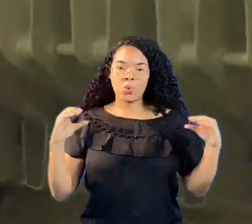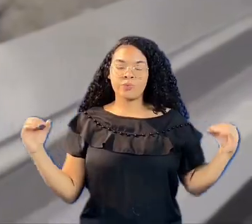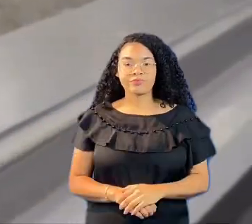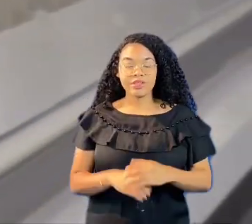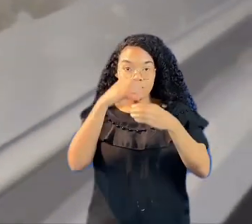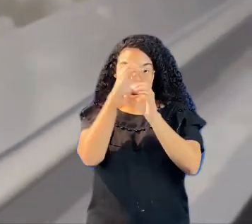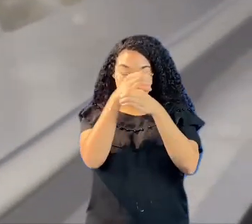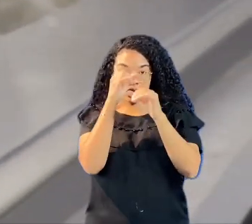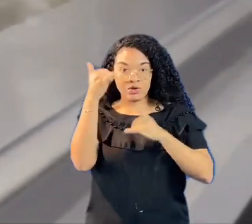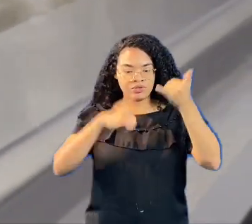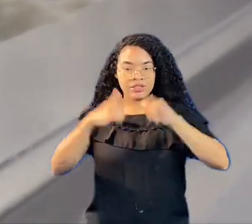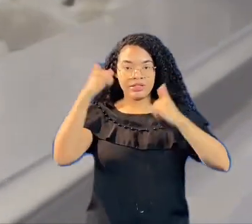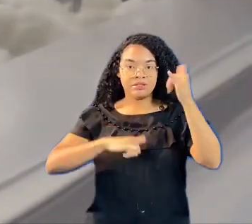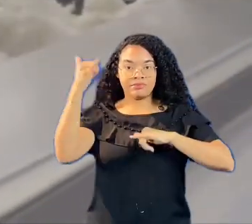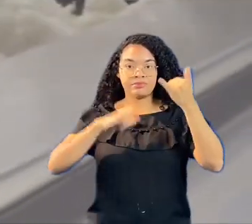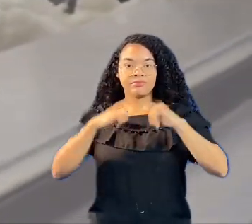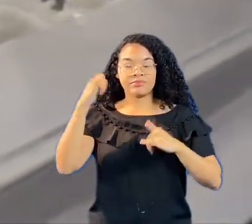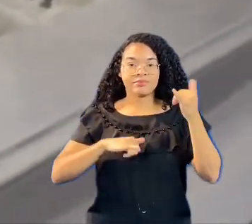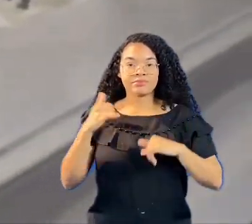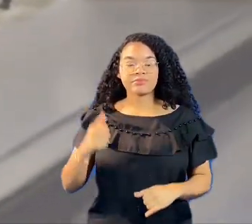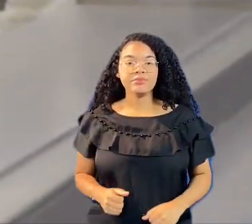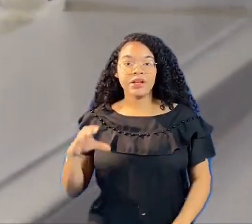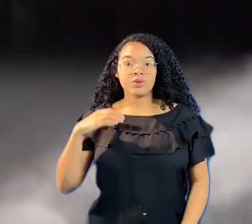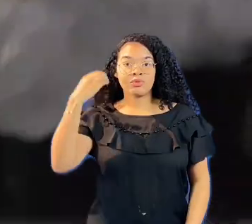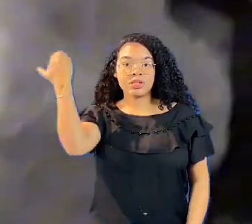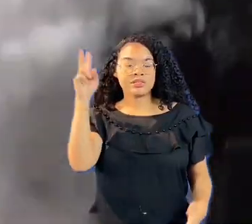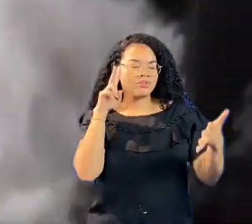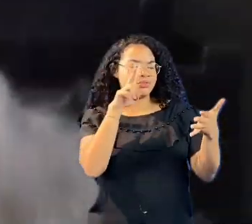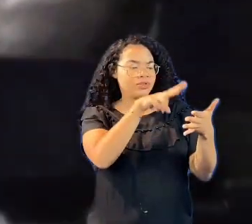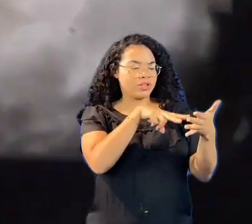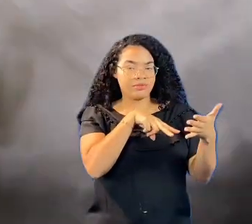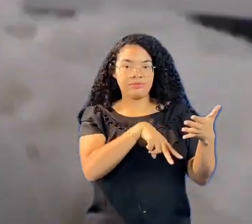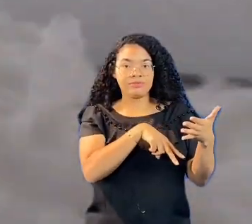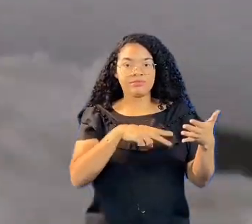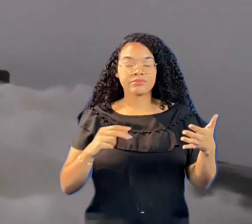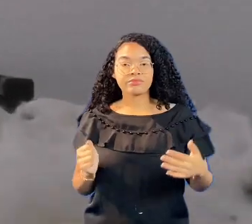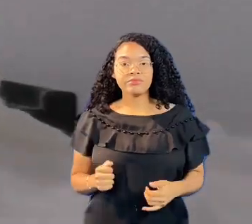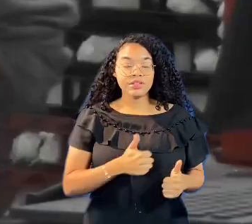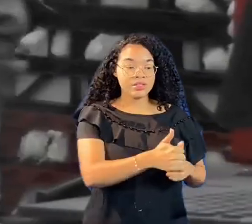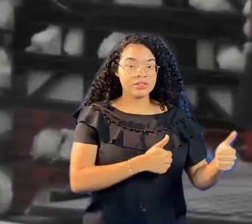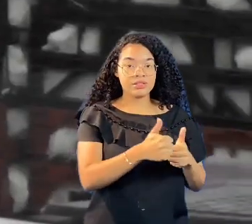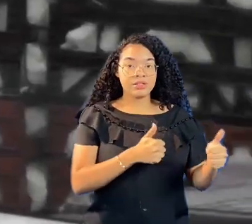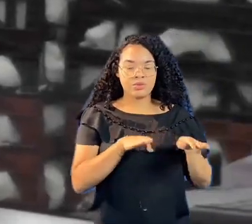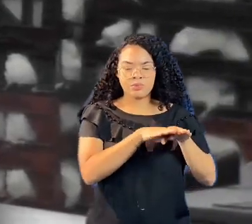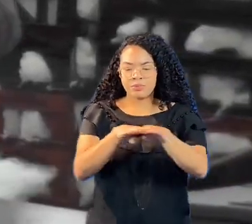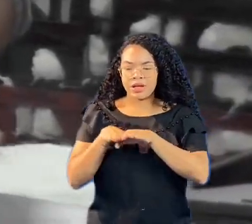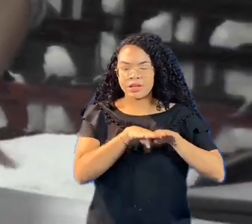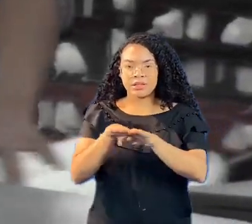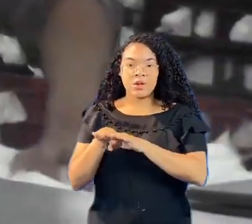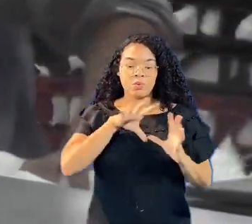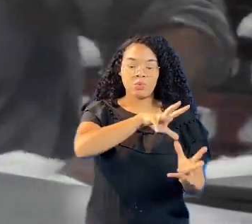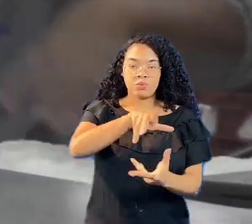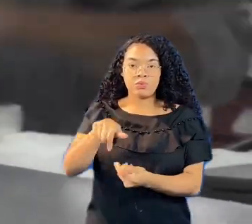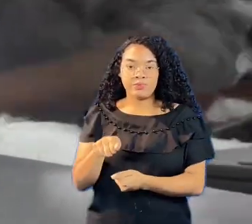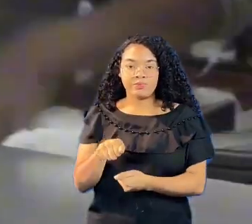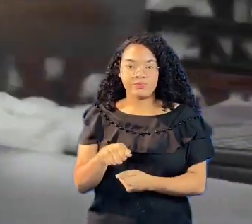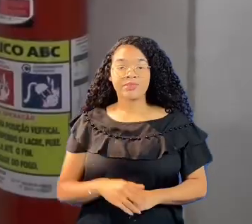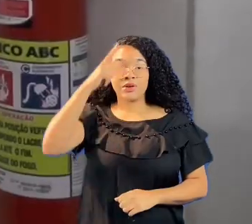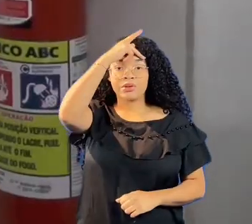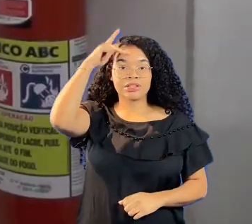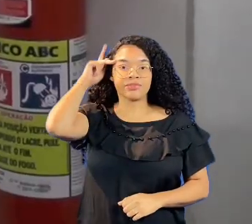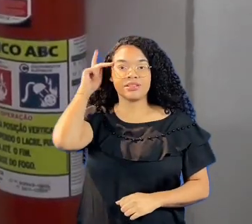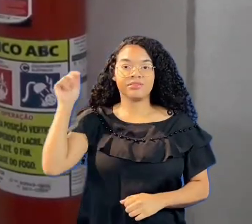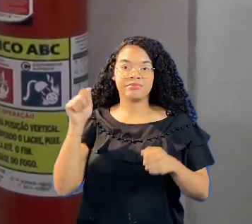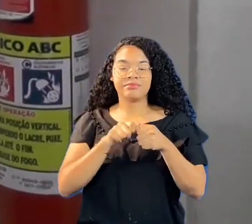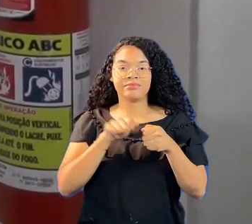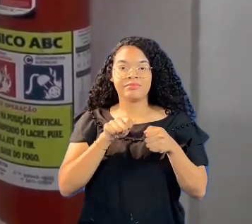algodão. Em um laboratório de ambiente climatizado, acontece a checagem dos fardos, seguindo um padrão universal. O